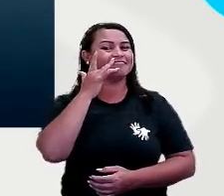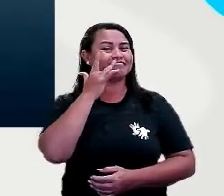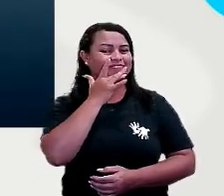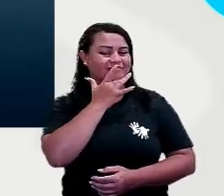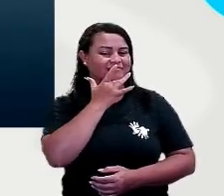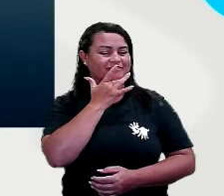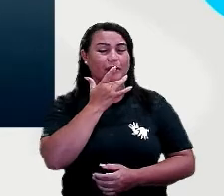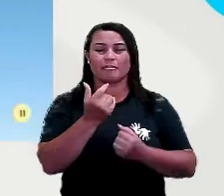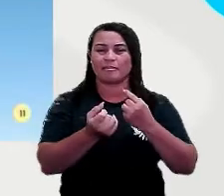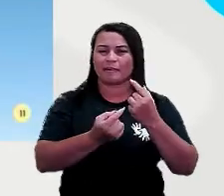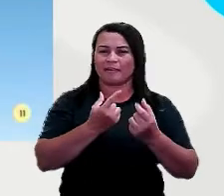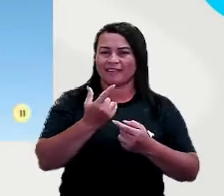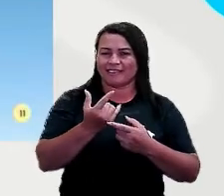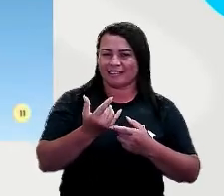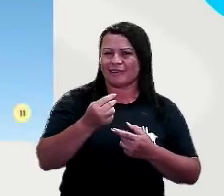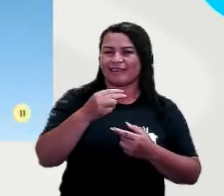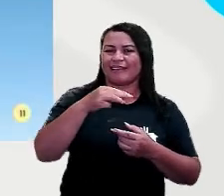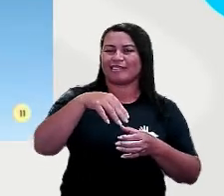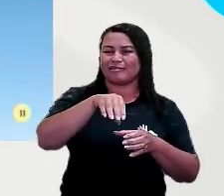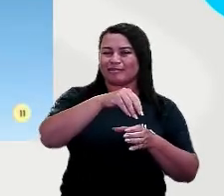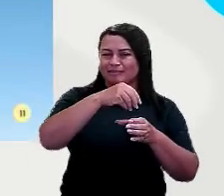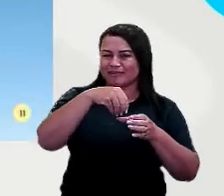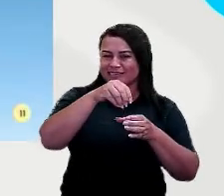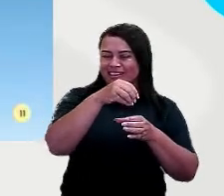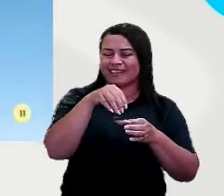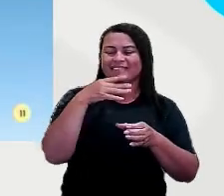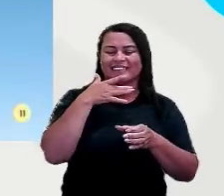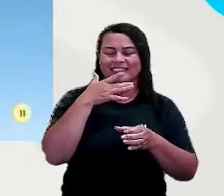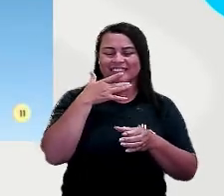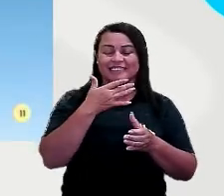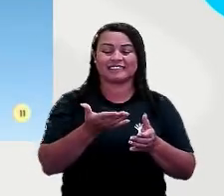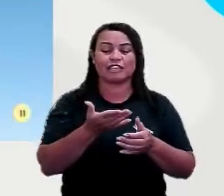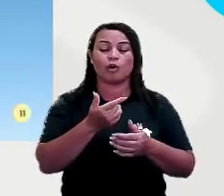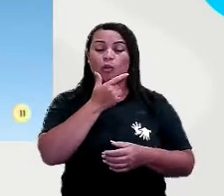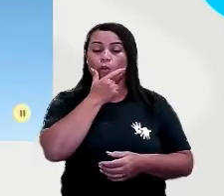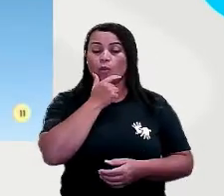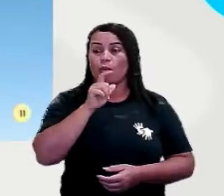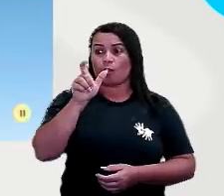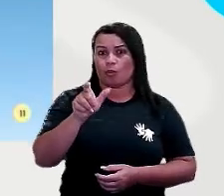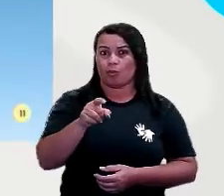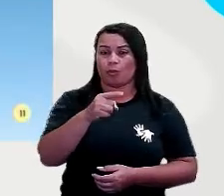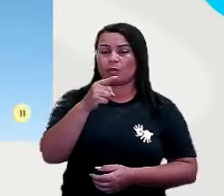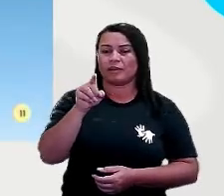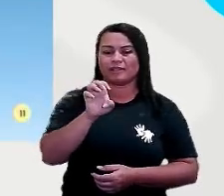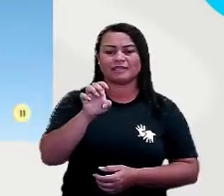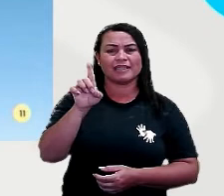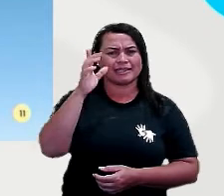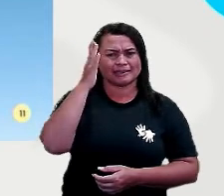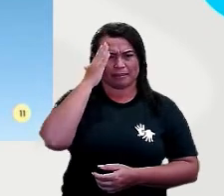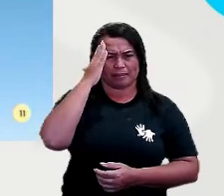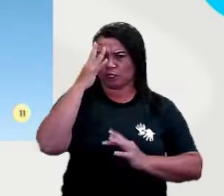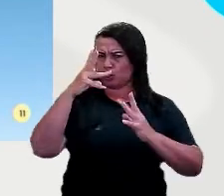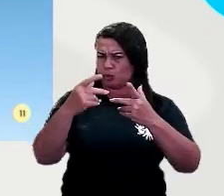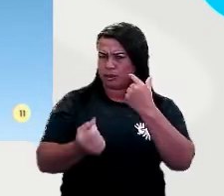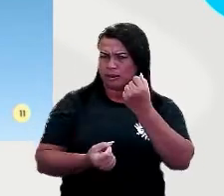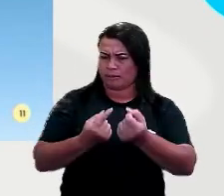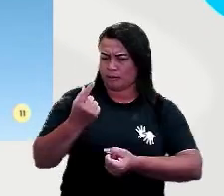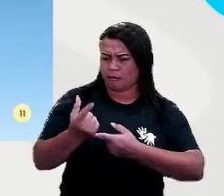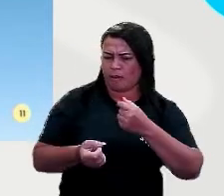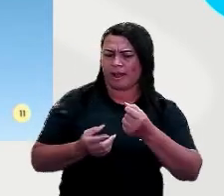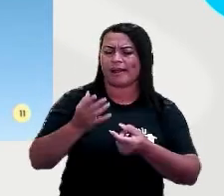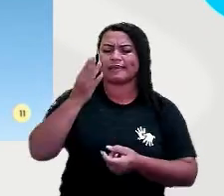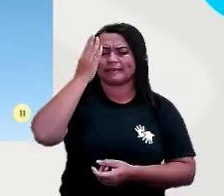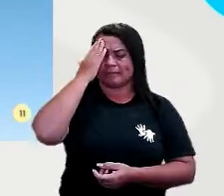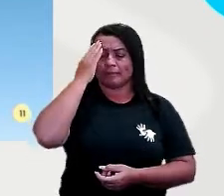né? Uma pipoquinha com manteiga, todo mundo gosta. Seu Zé sabia de tudo de pipoca. Ele